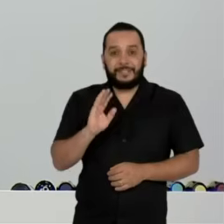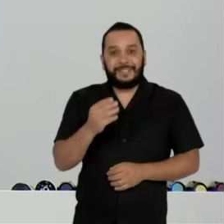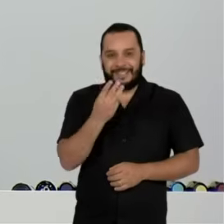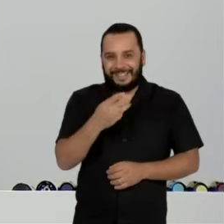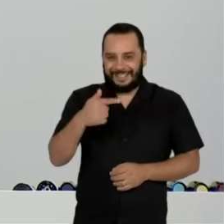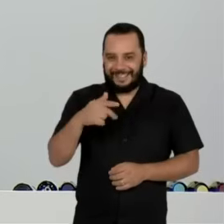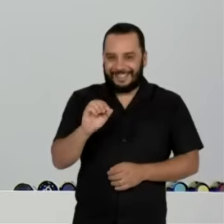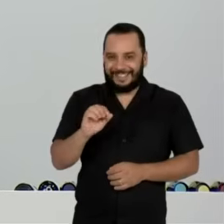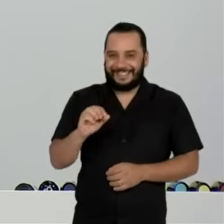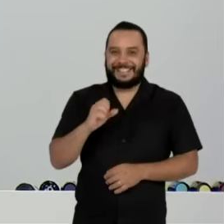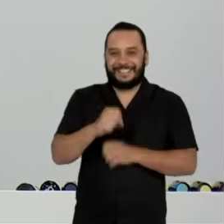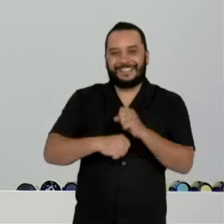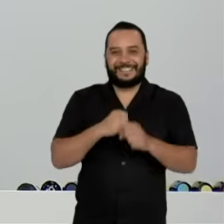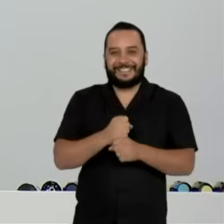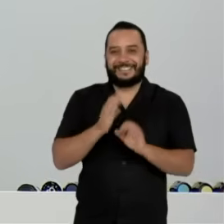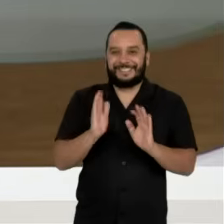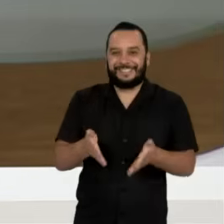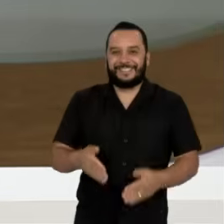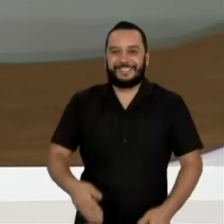Caruso.